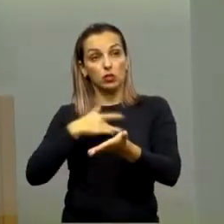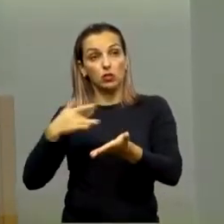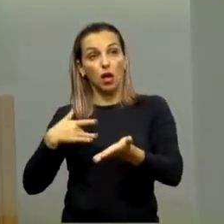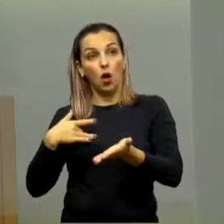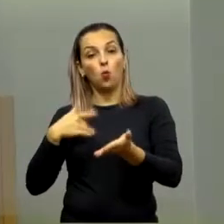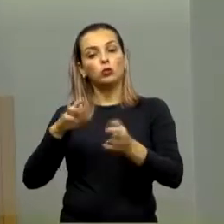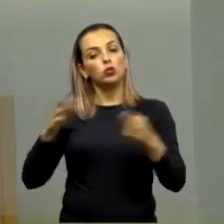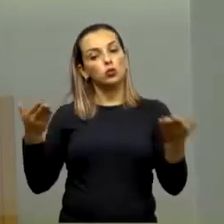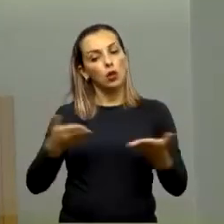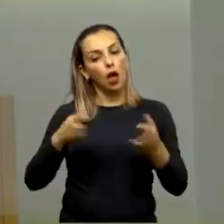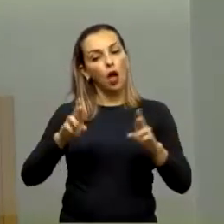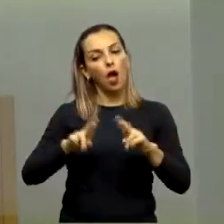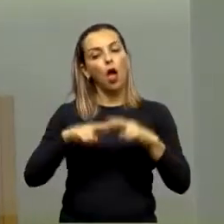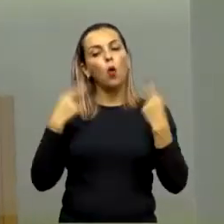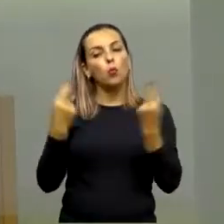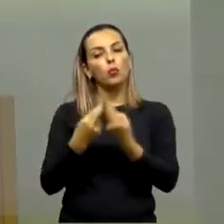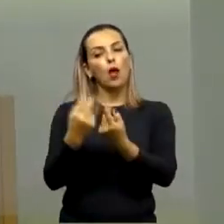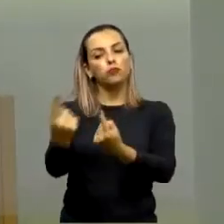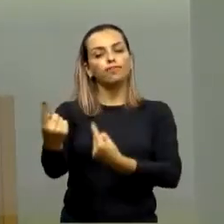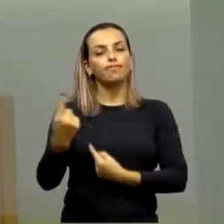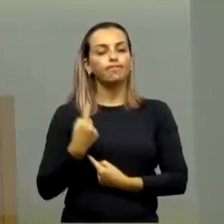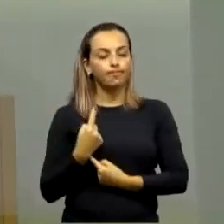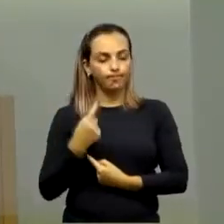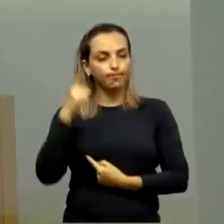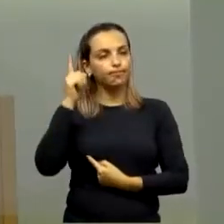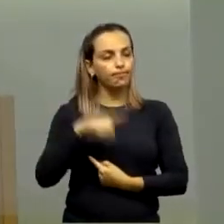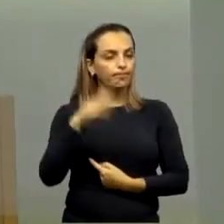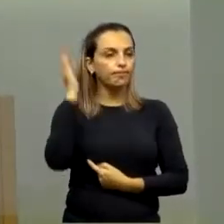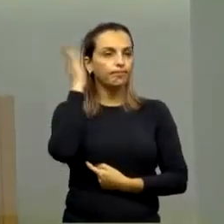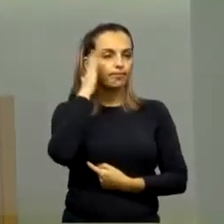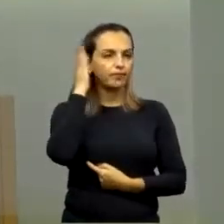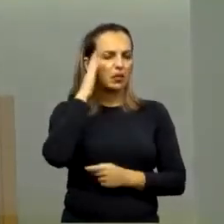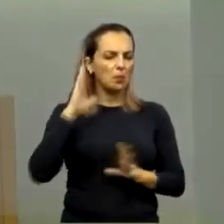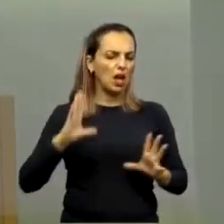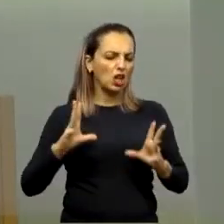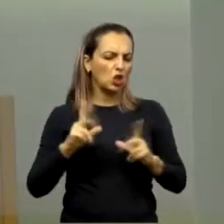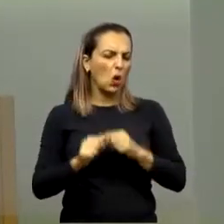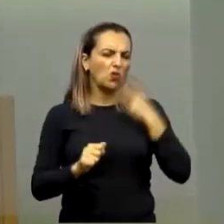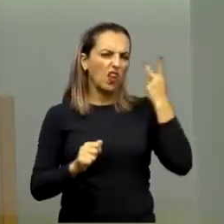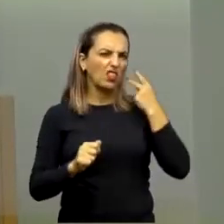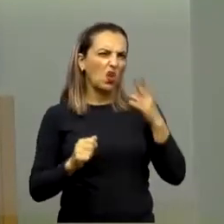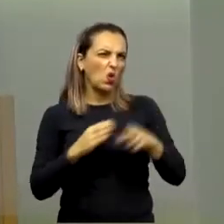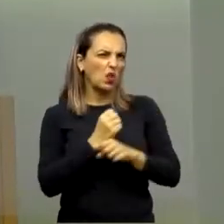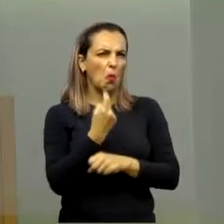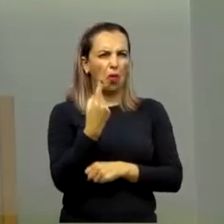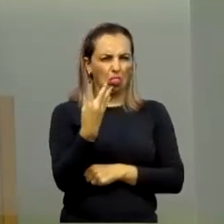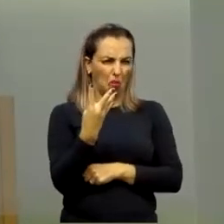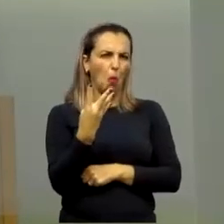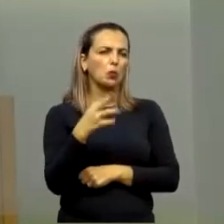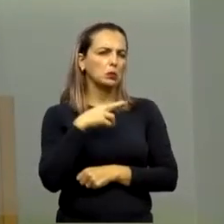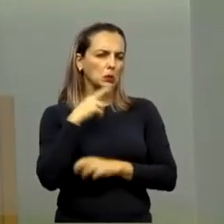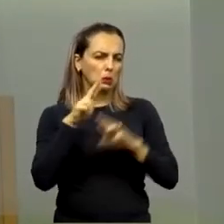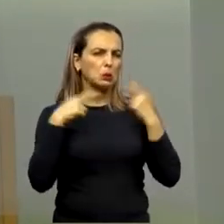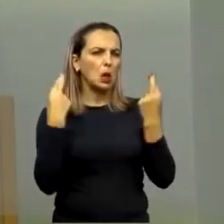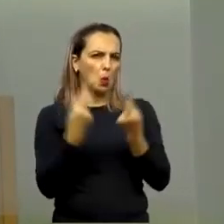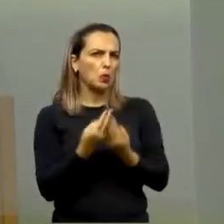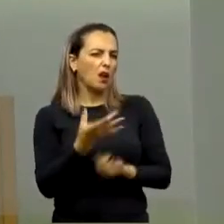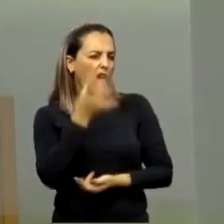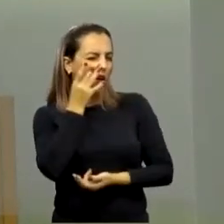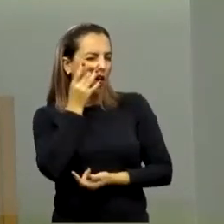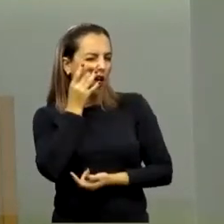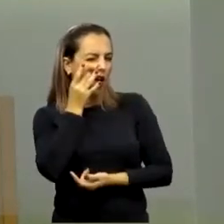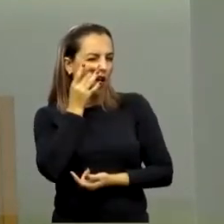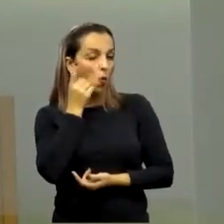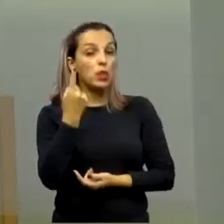aqui uma reunião com todos os vereadores quem participou não foi todos 14 foi 14 vereadores mais ou menos 11 não